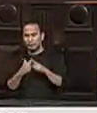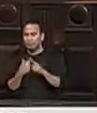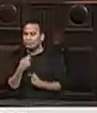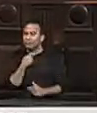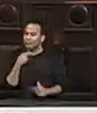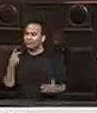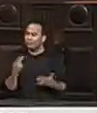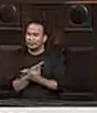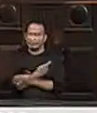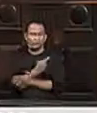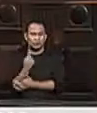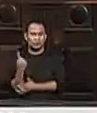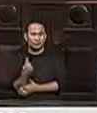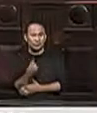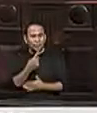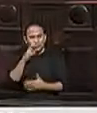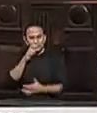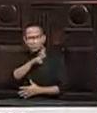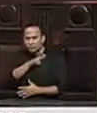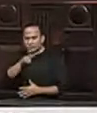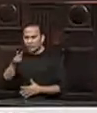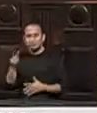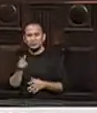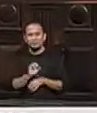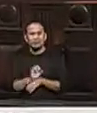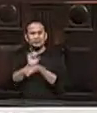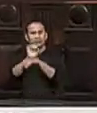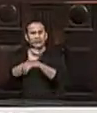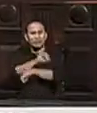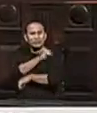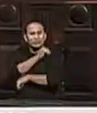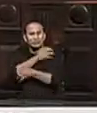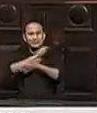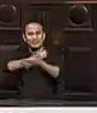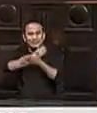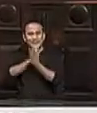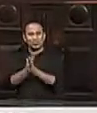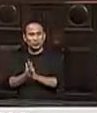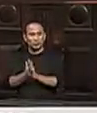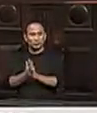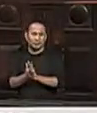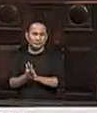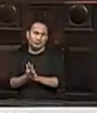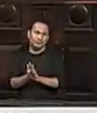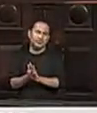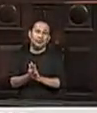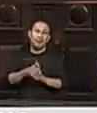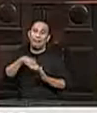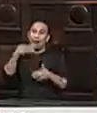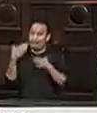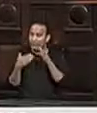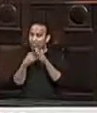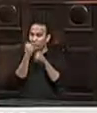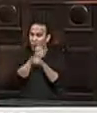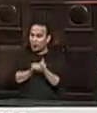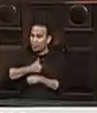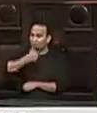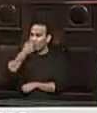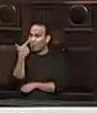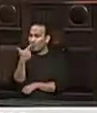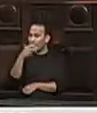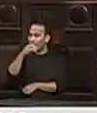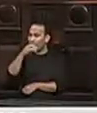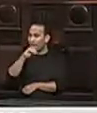acontecer. Nós estamos olhando o estado do Rio de Janeiro ser destruído. até 2018 vão aniquilar